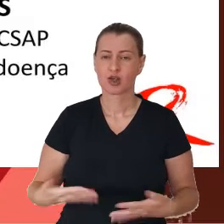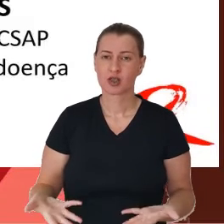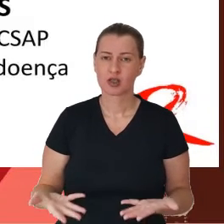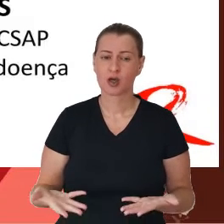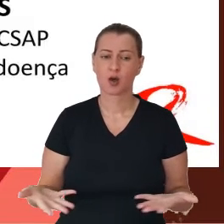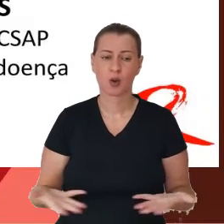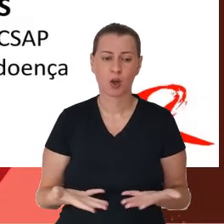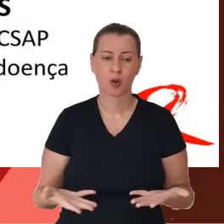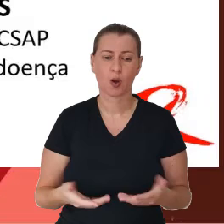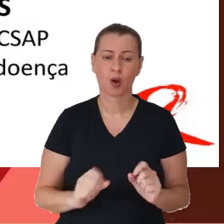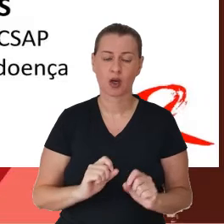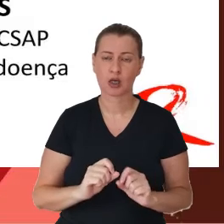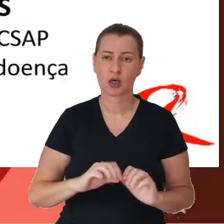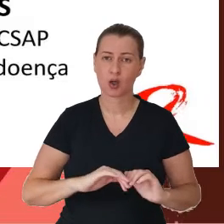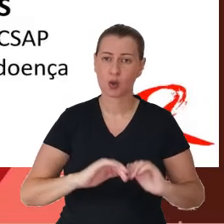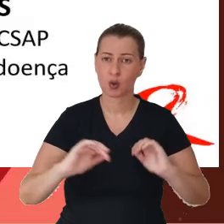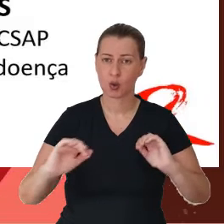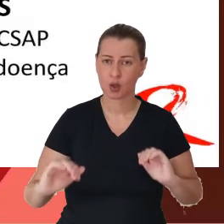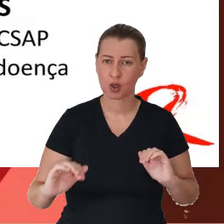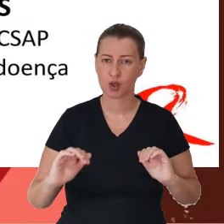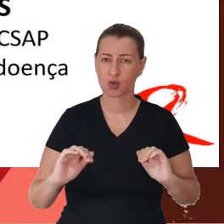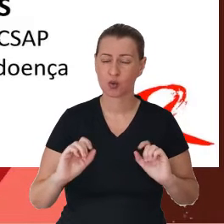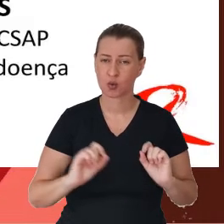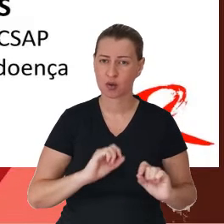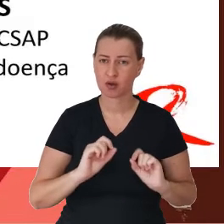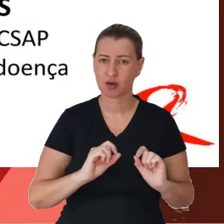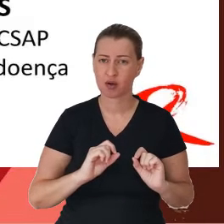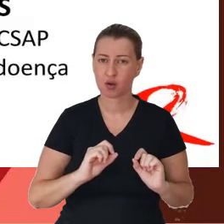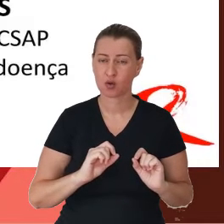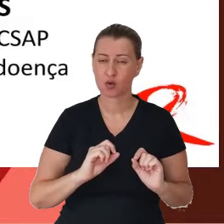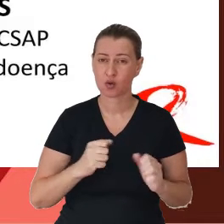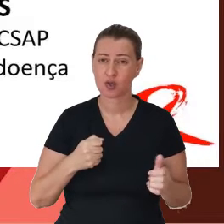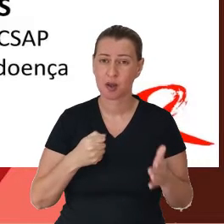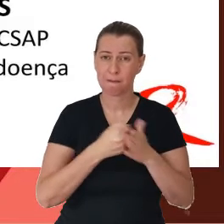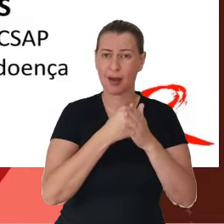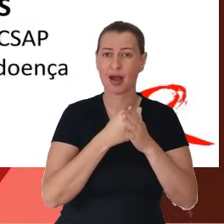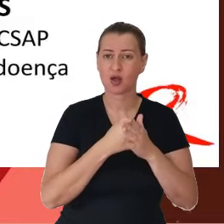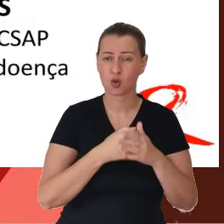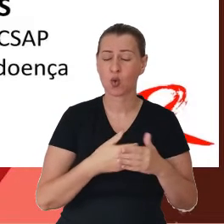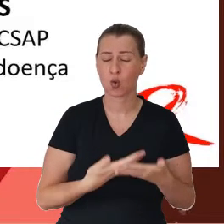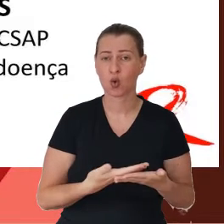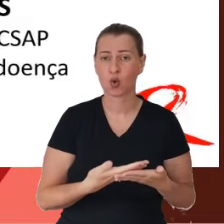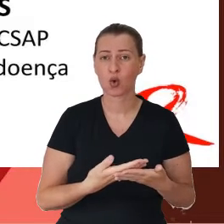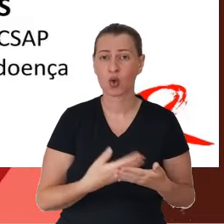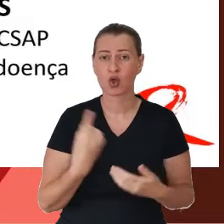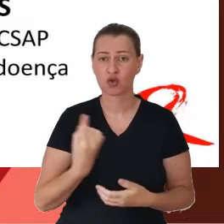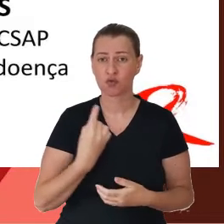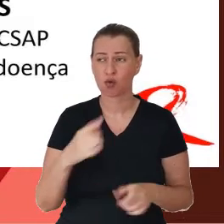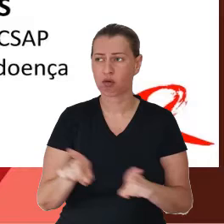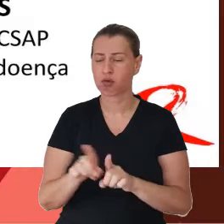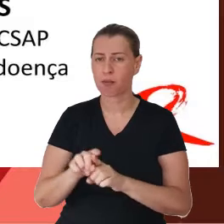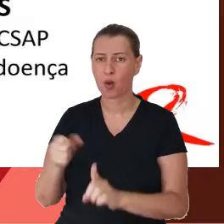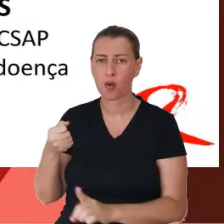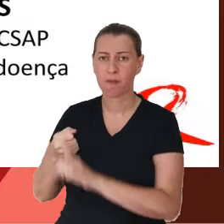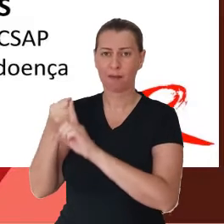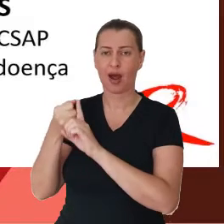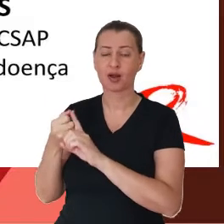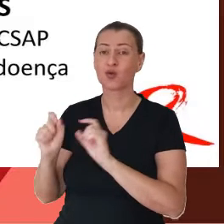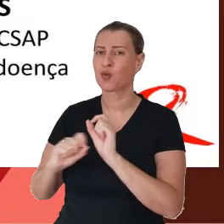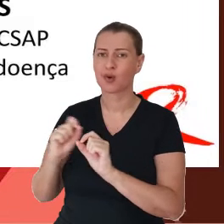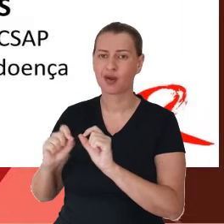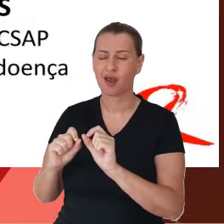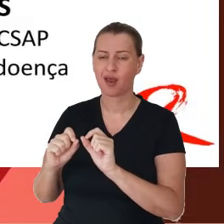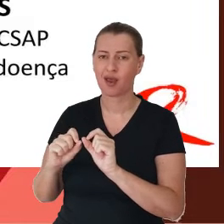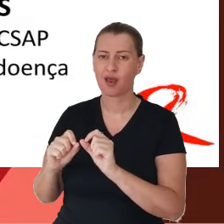Saindo dos impactos individuais e familiares, tem o impacto econômico também que o HIV traz para o